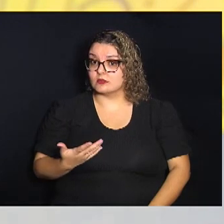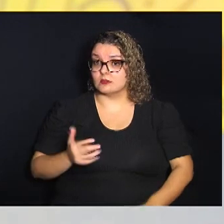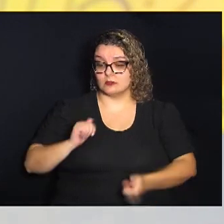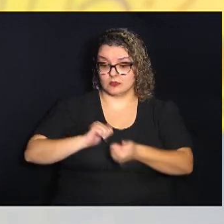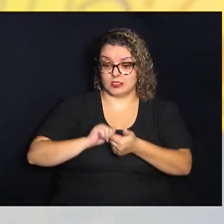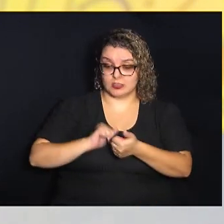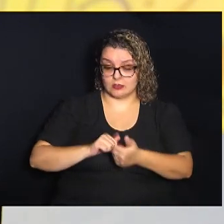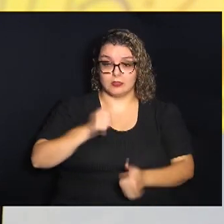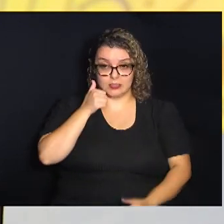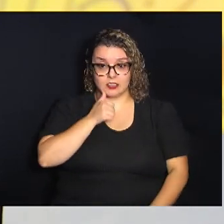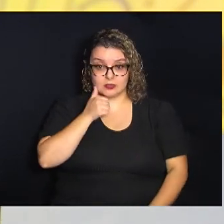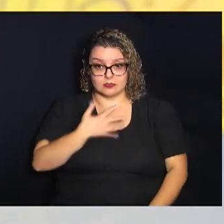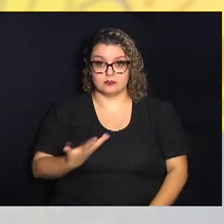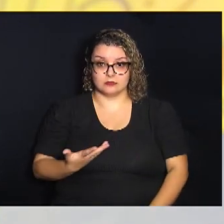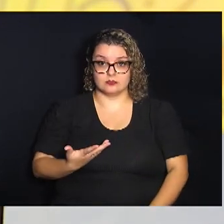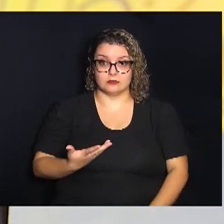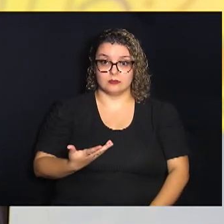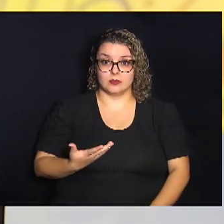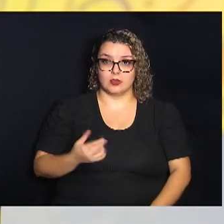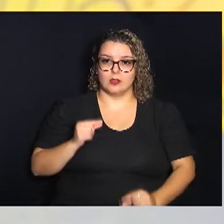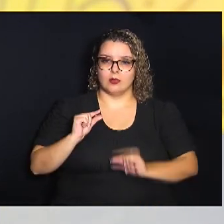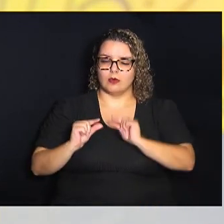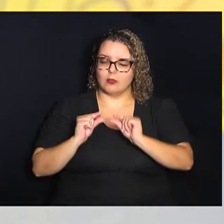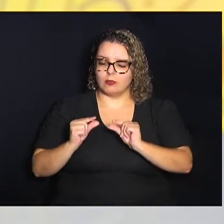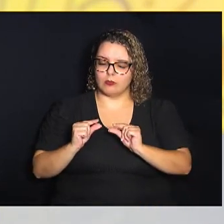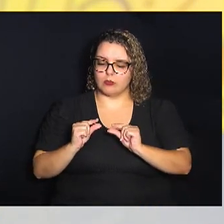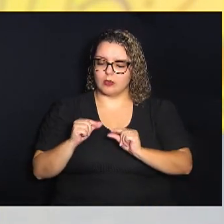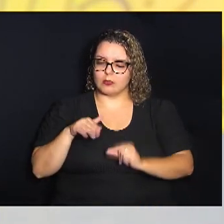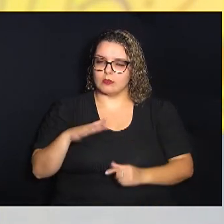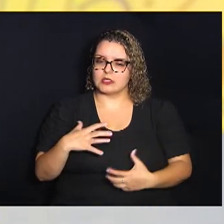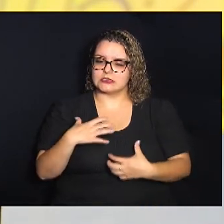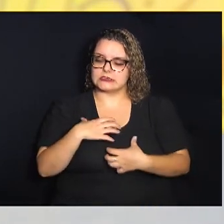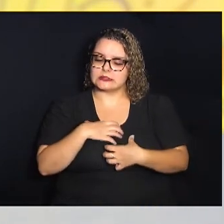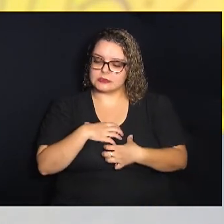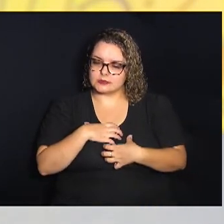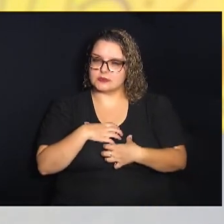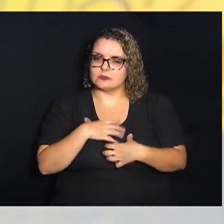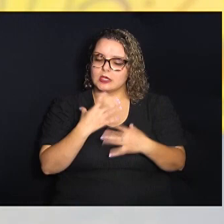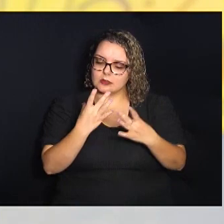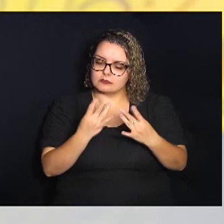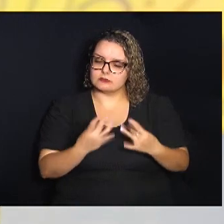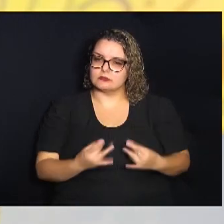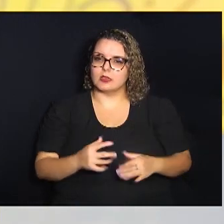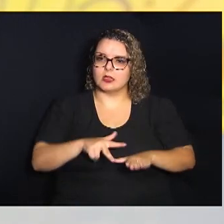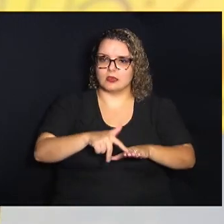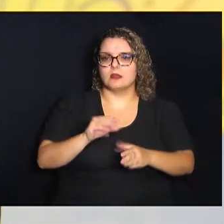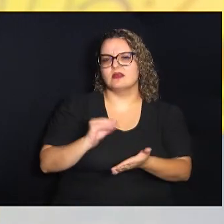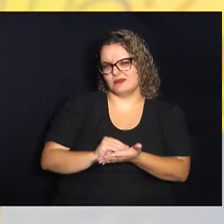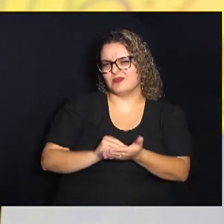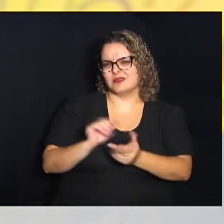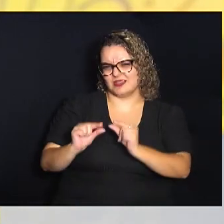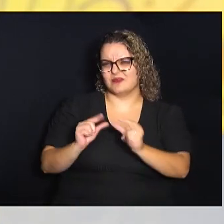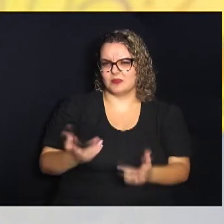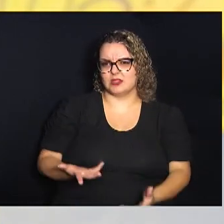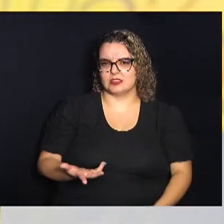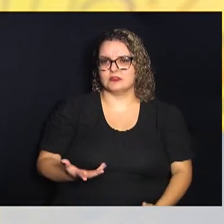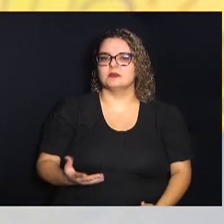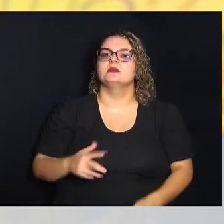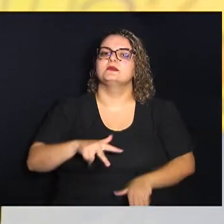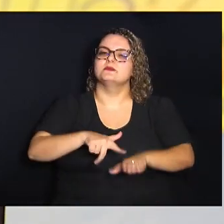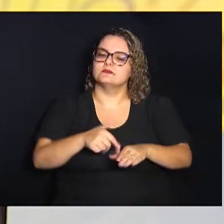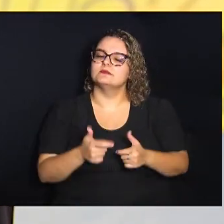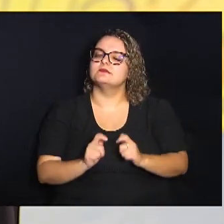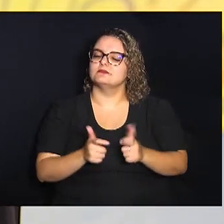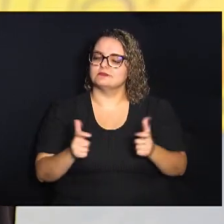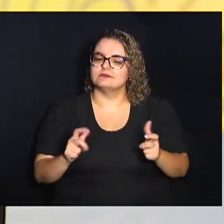mulher, traz um pouco mais de sentimento pro skate, sabe? E faltava um pouco disso, sabe? Então o skate vai crescer como